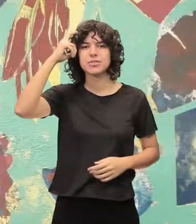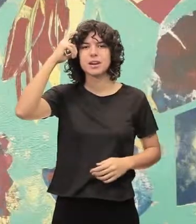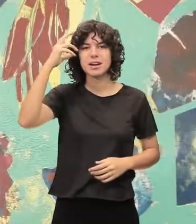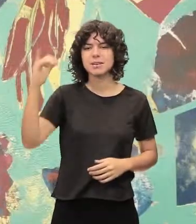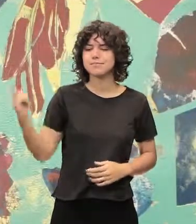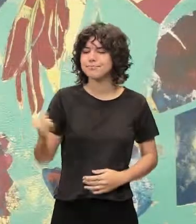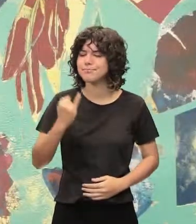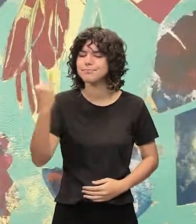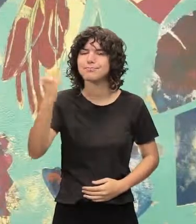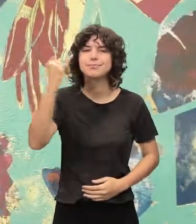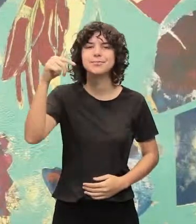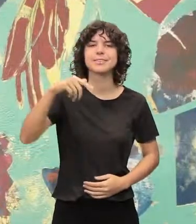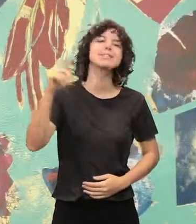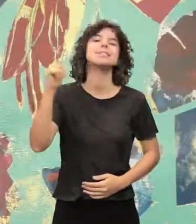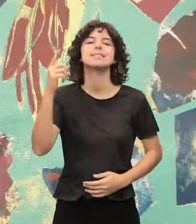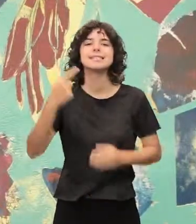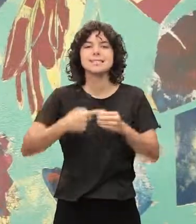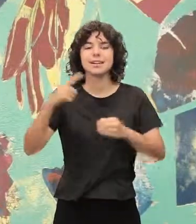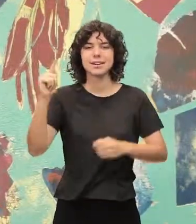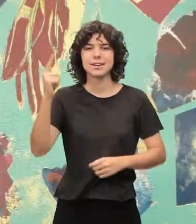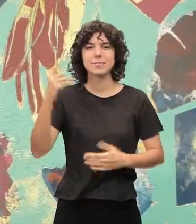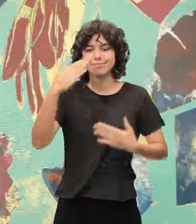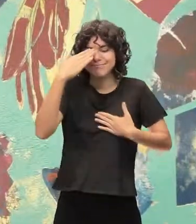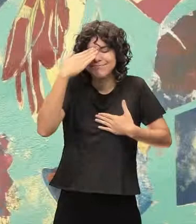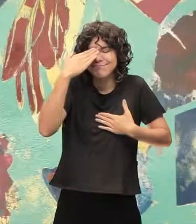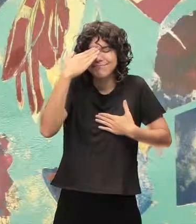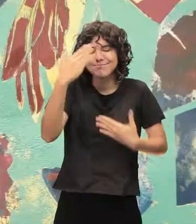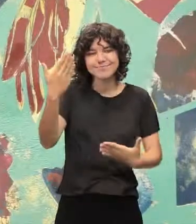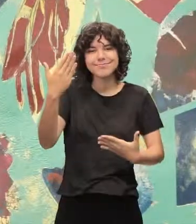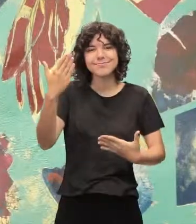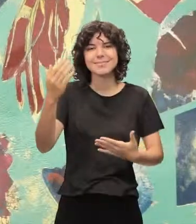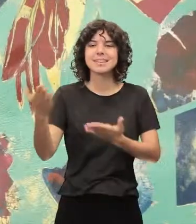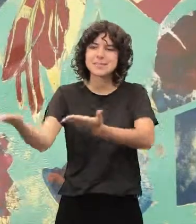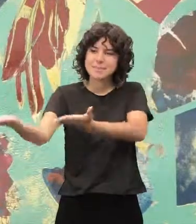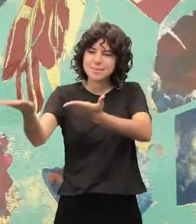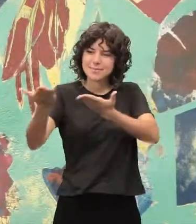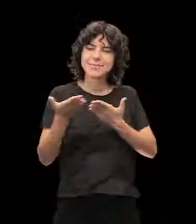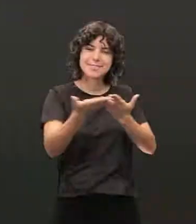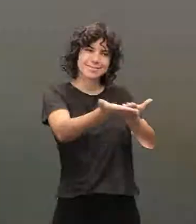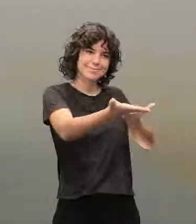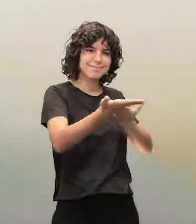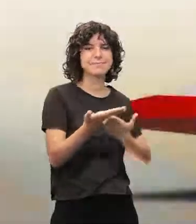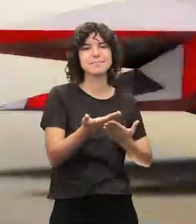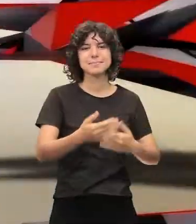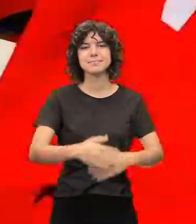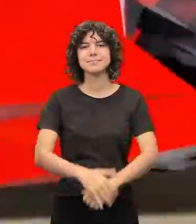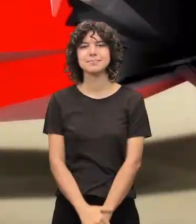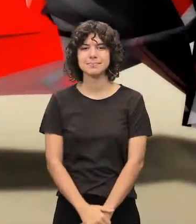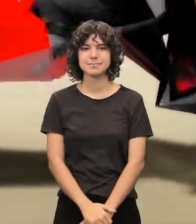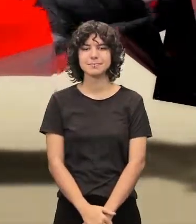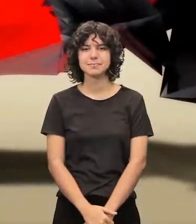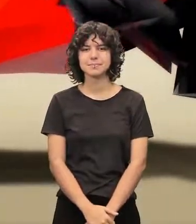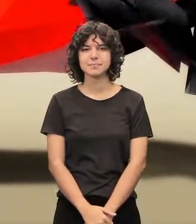cidade de Goiânia. Então, muito obrigado e sejam todos e todas bem-vindas.